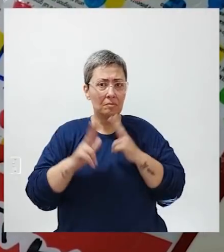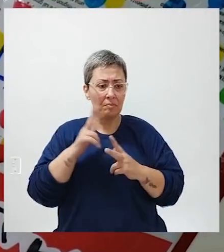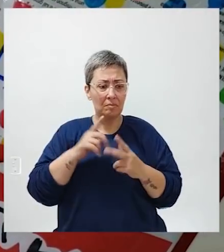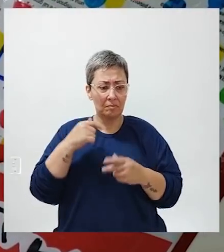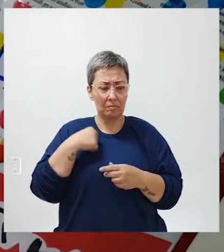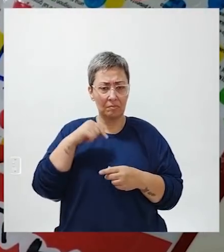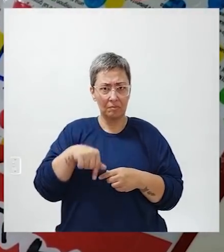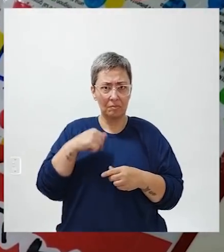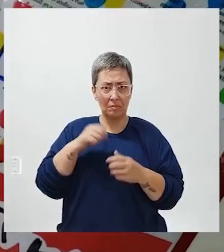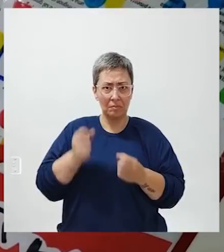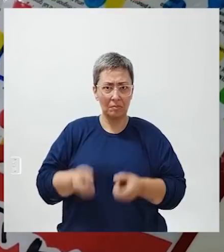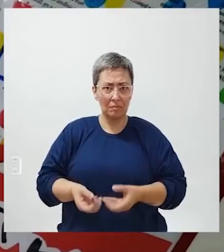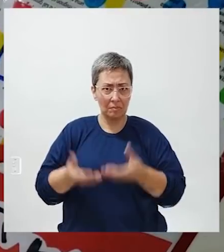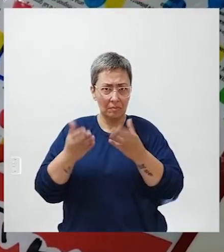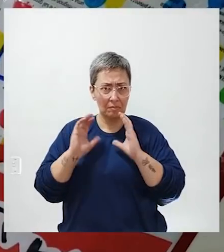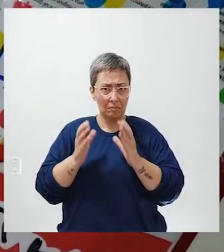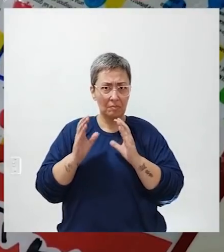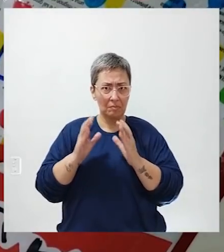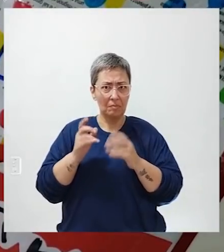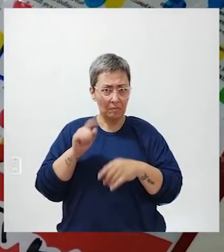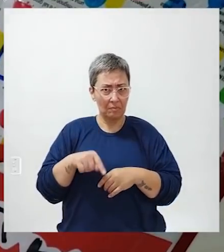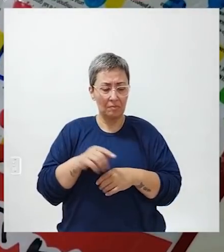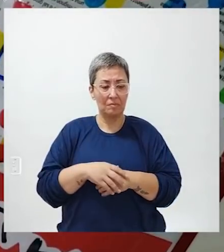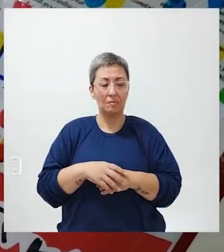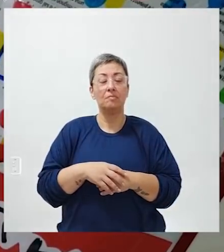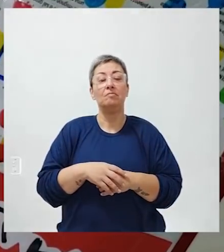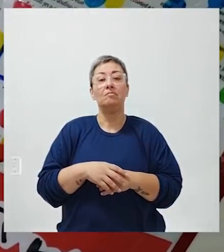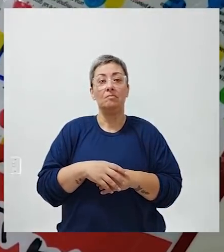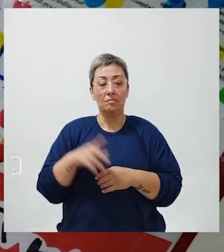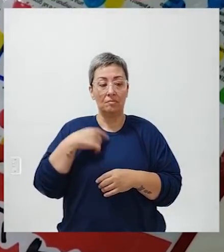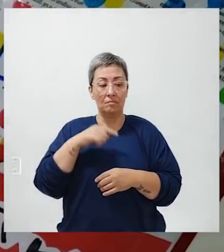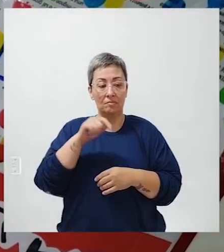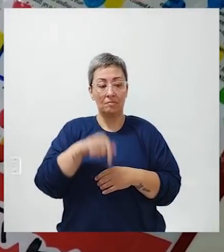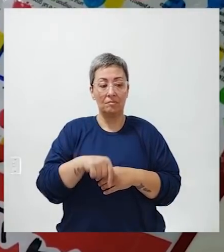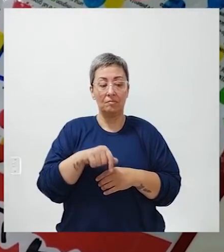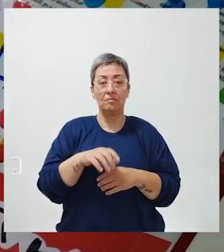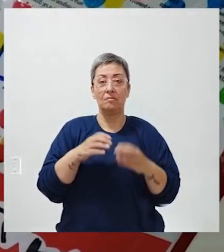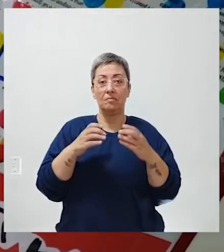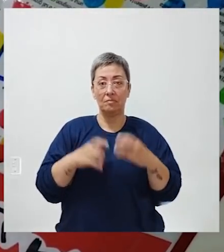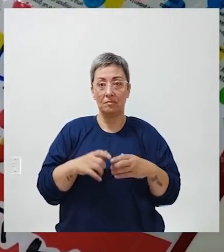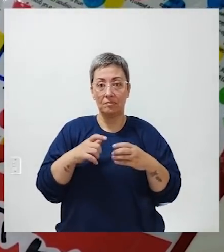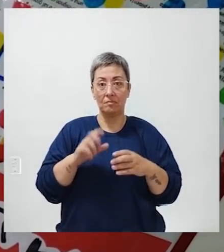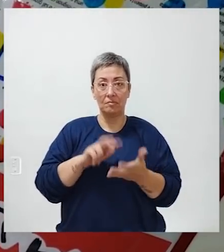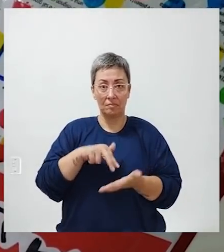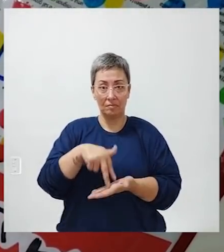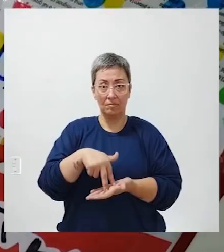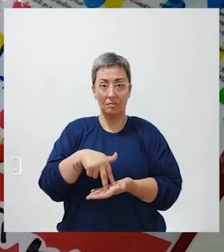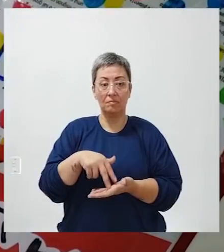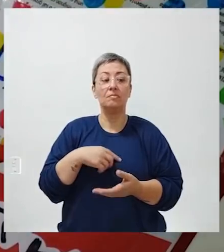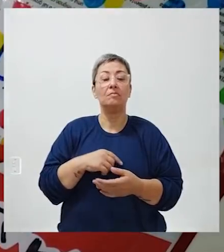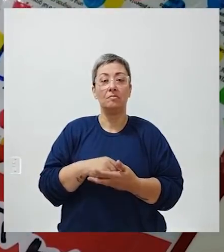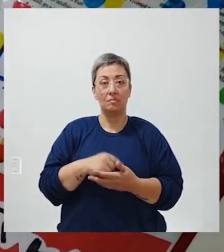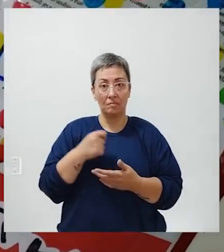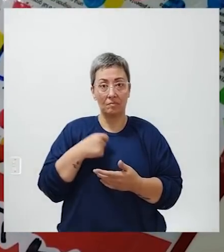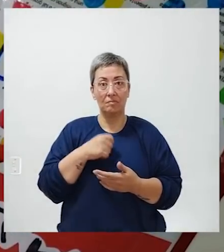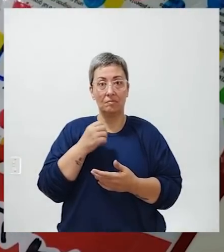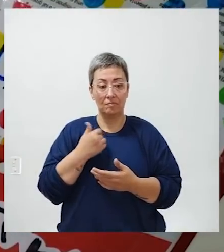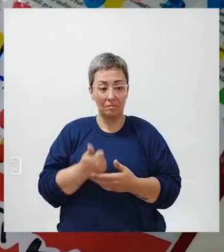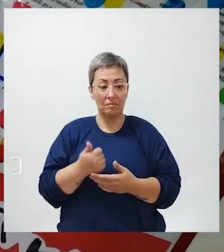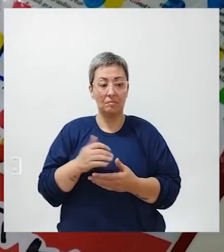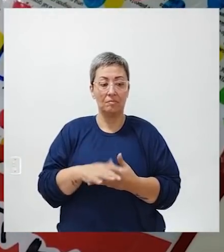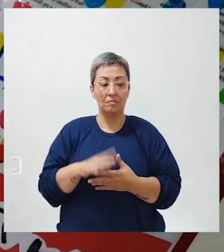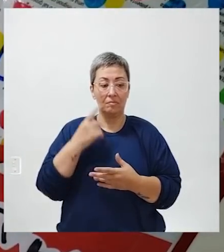aqui sou eu jogando a bola, é isso? Ah, e aqui tá escrito ordem seu lugar. Ah, tá.